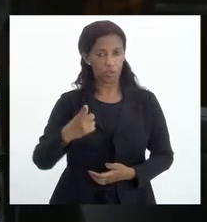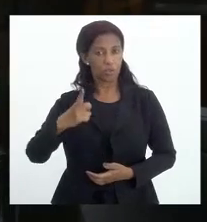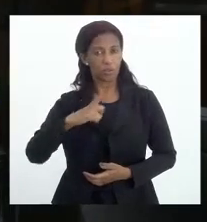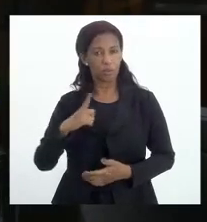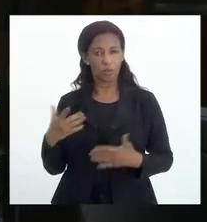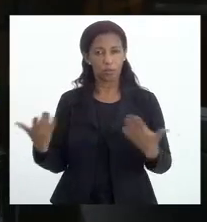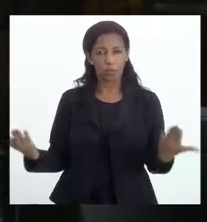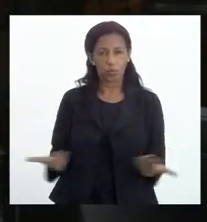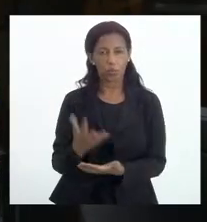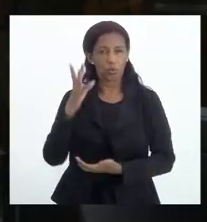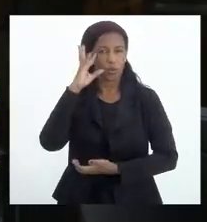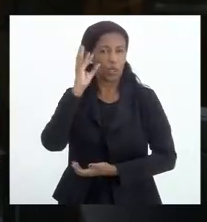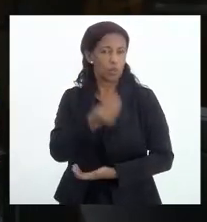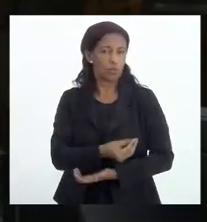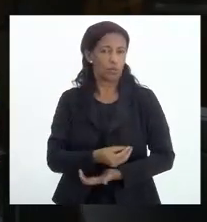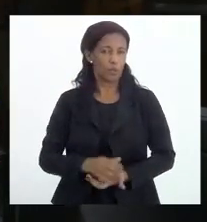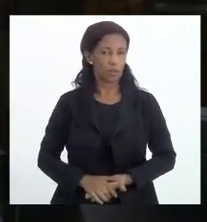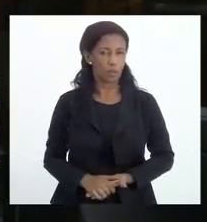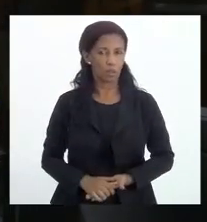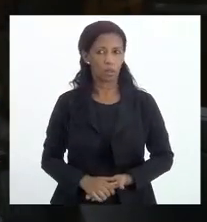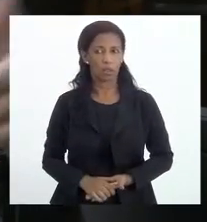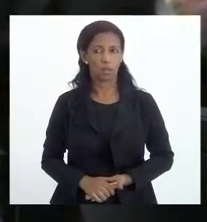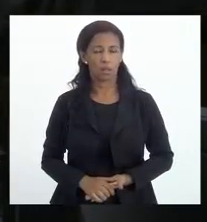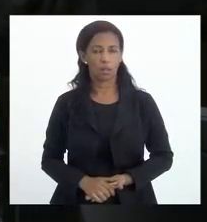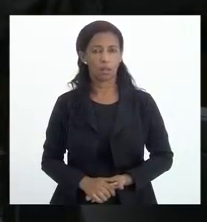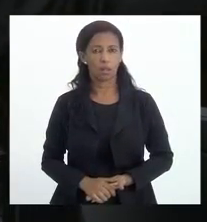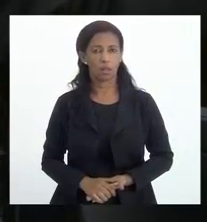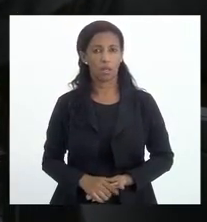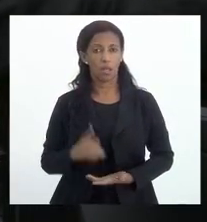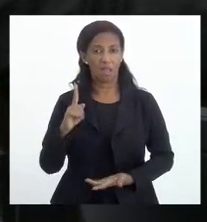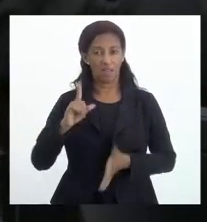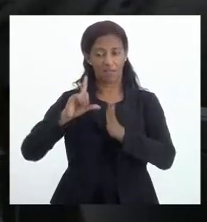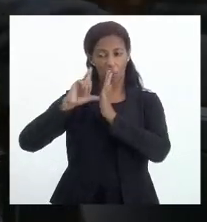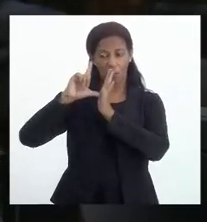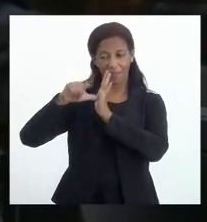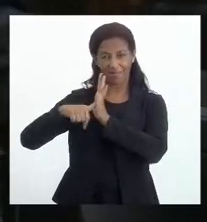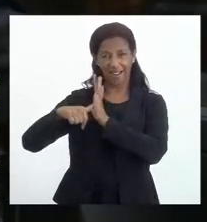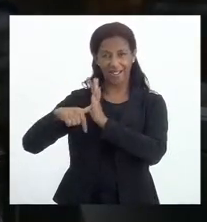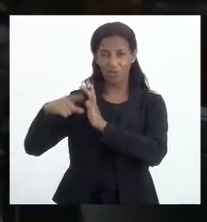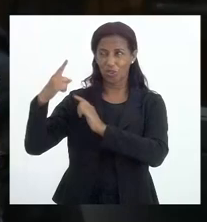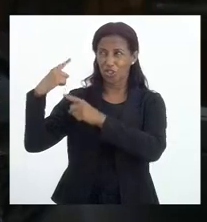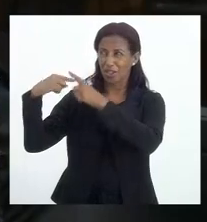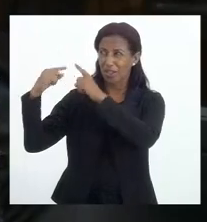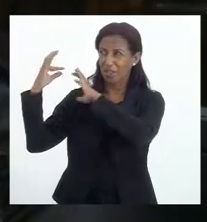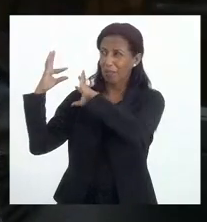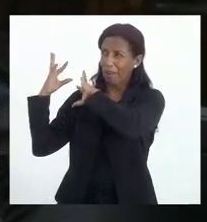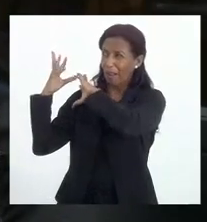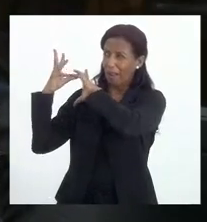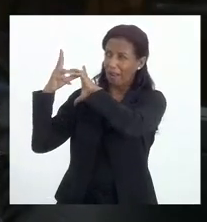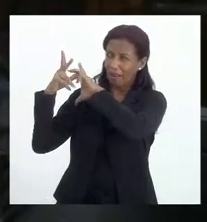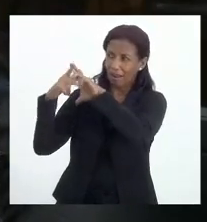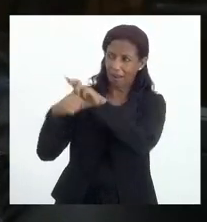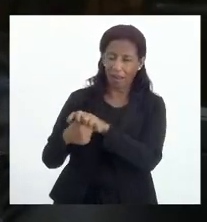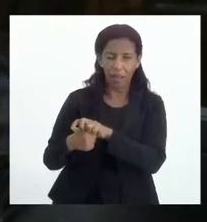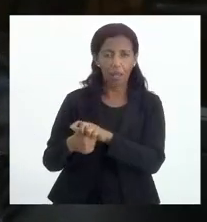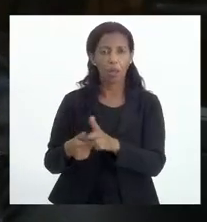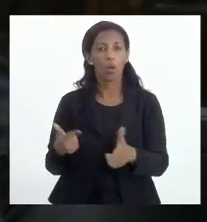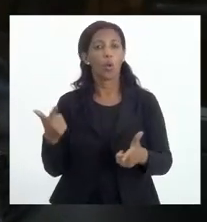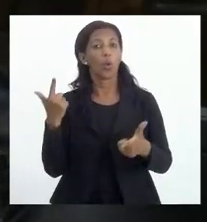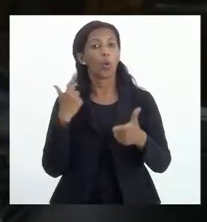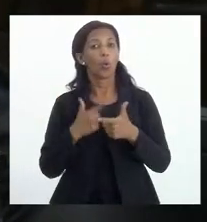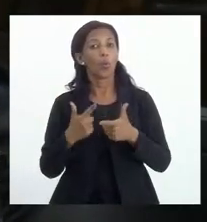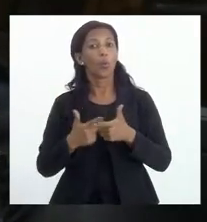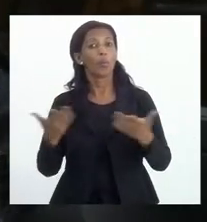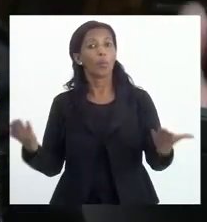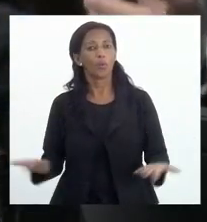que solucionar hoje é pegar um atraso de muitos anos, com uma situação que a gente está tendo hoje de